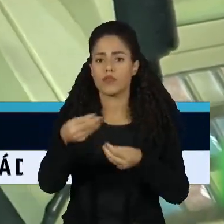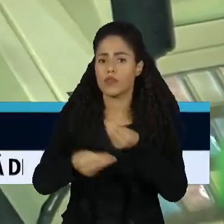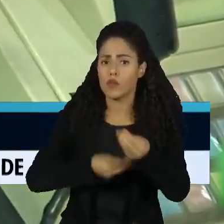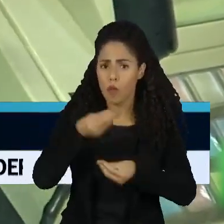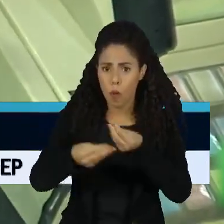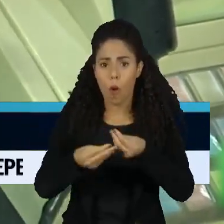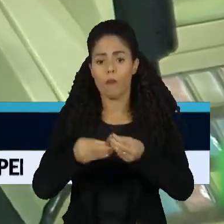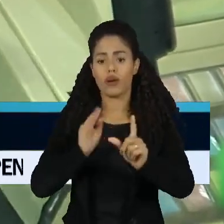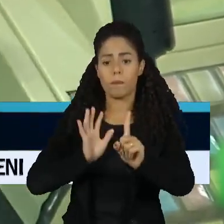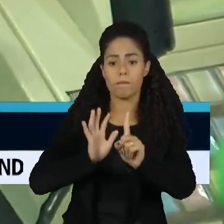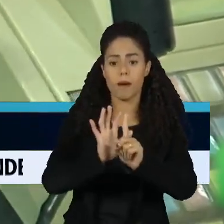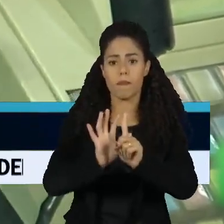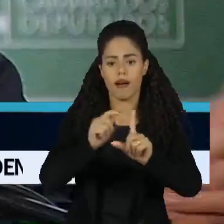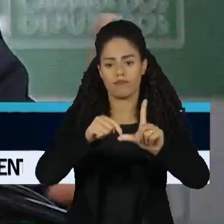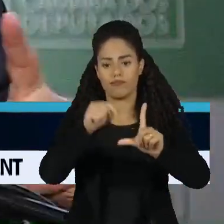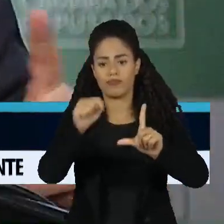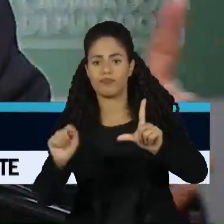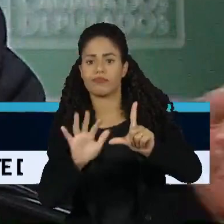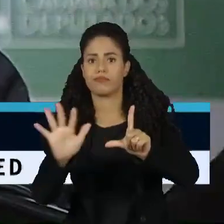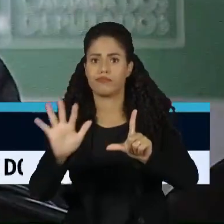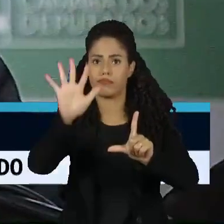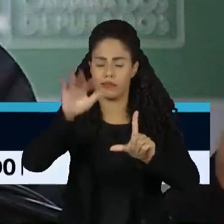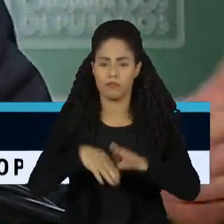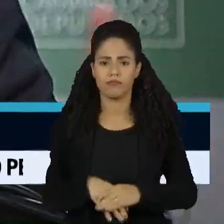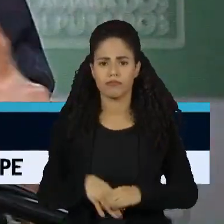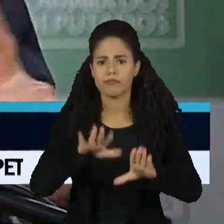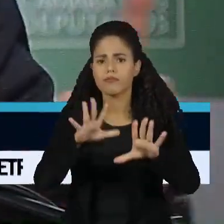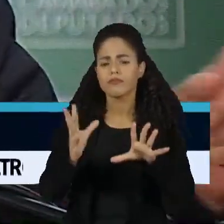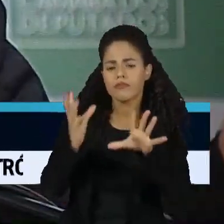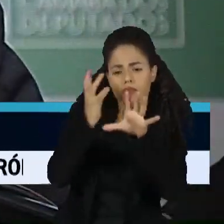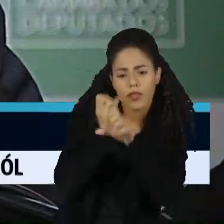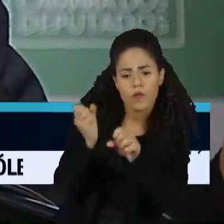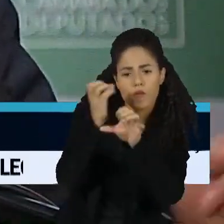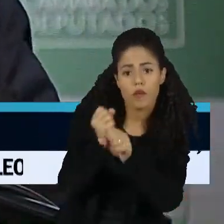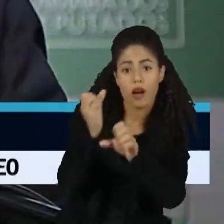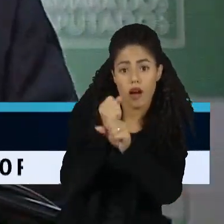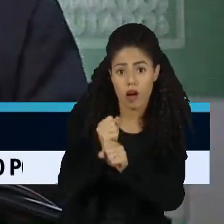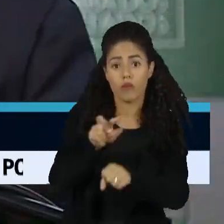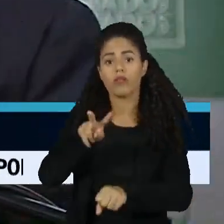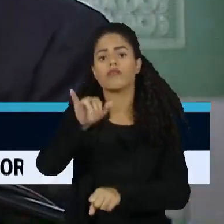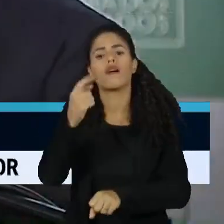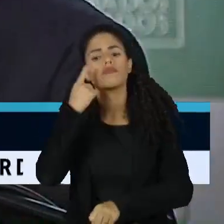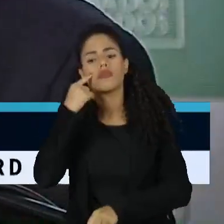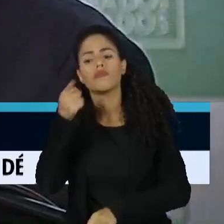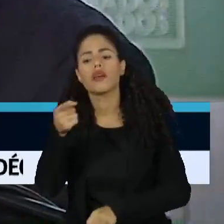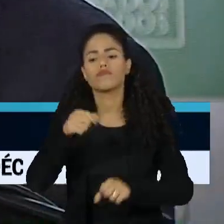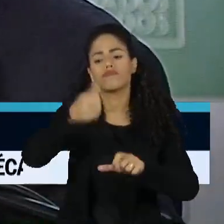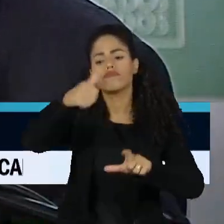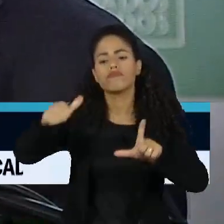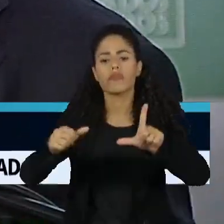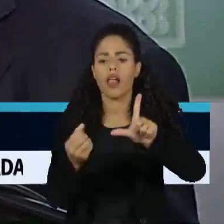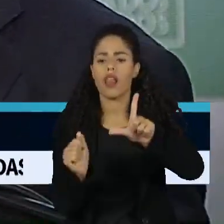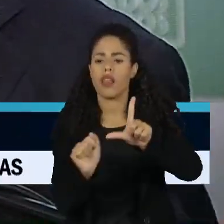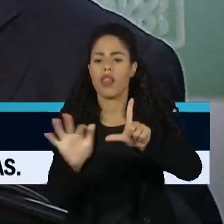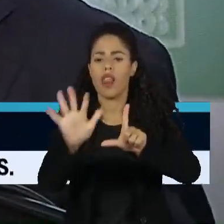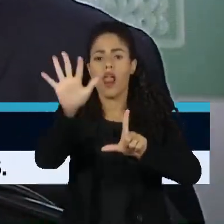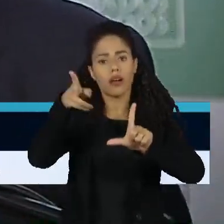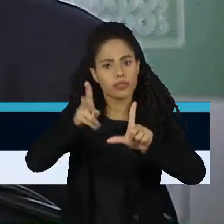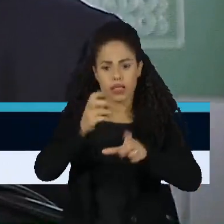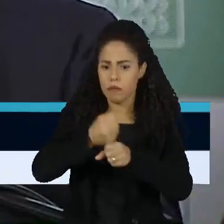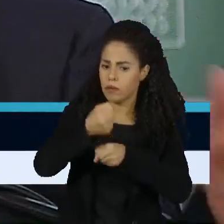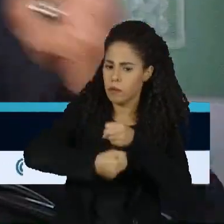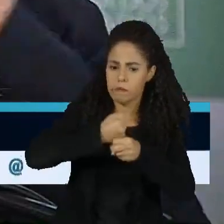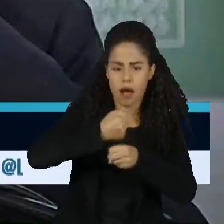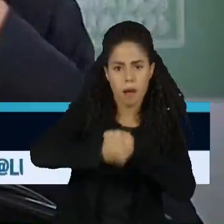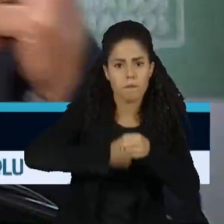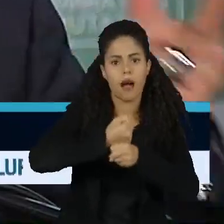ao impacto da inflação o cálculo da que será feito da inflação será de todo ano né de